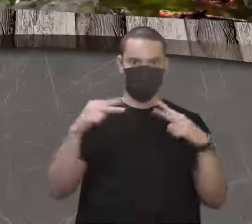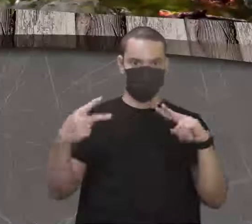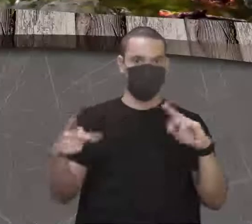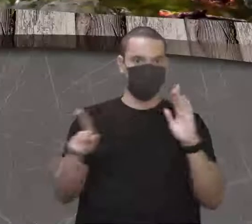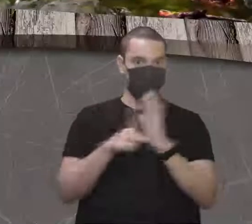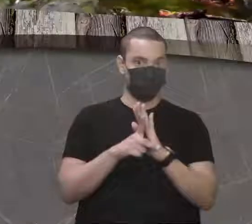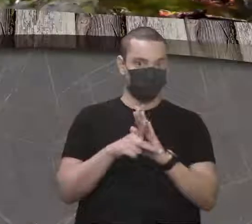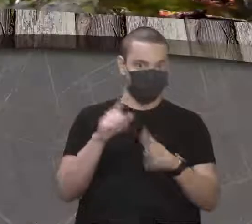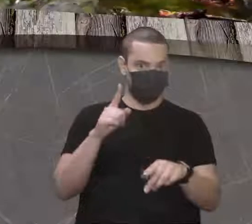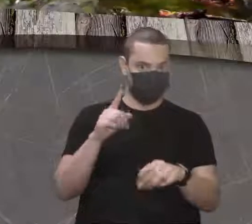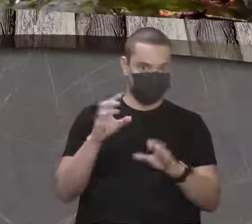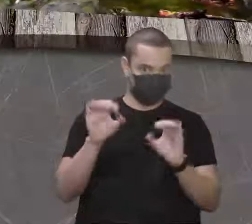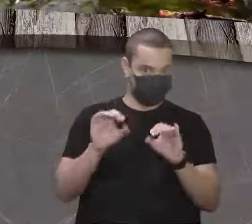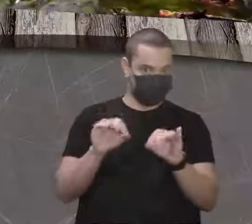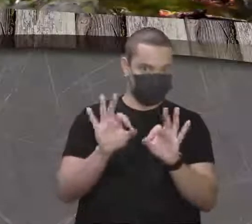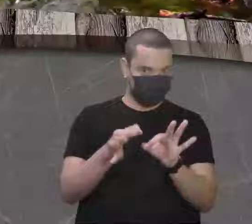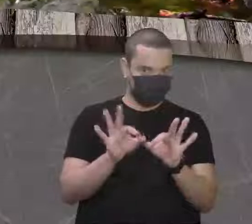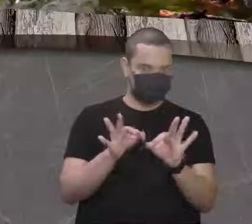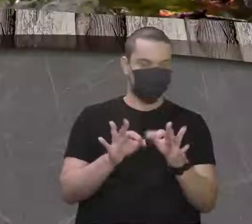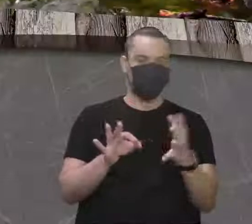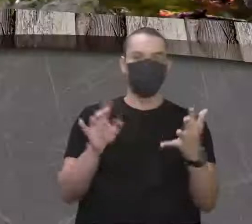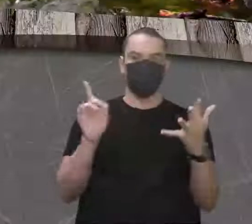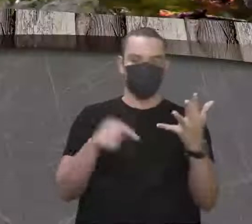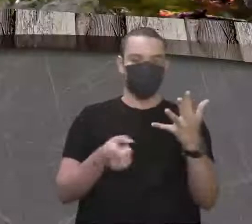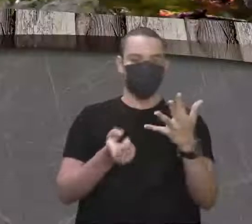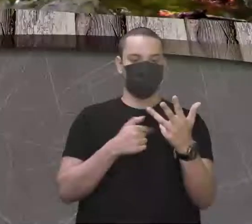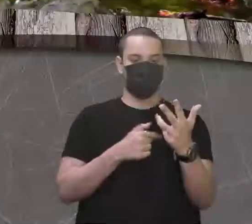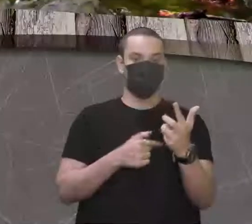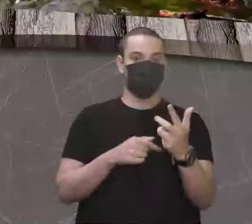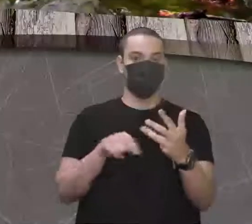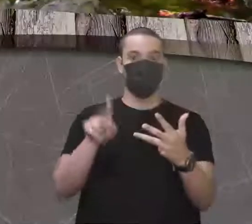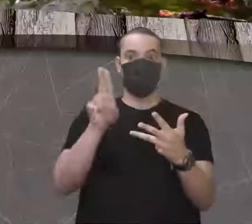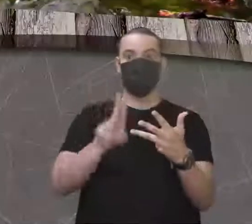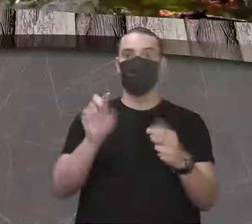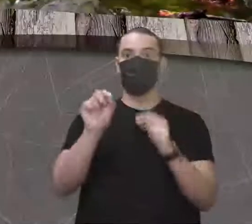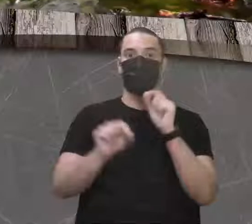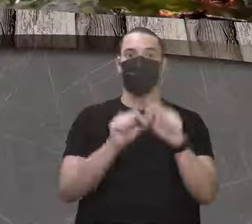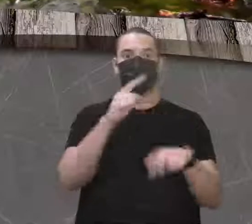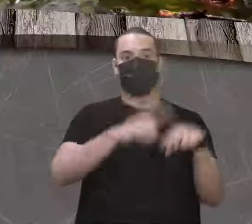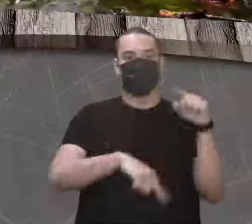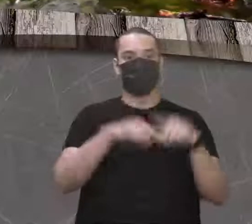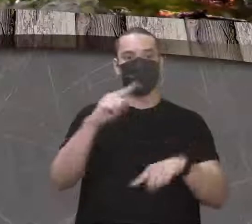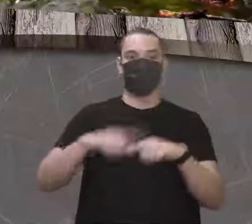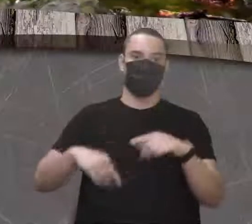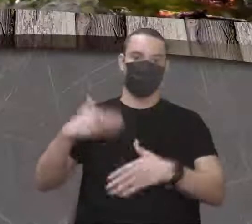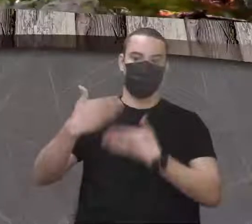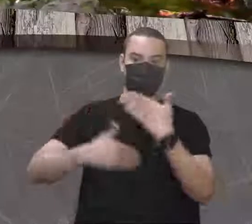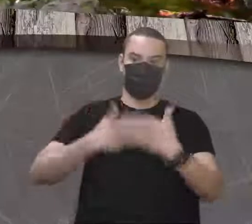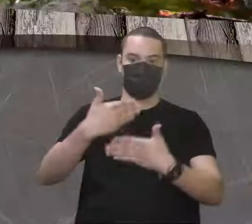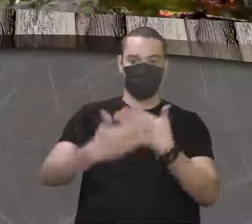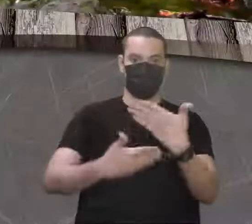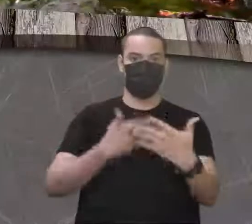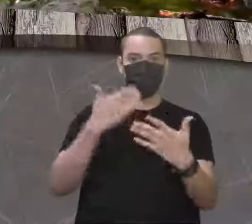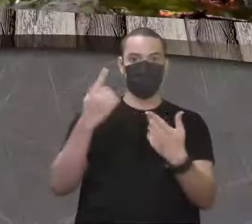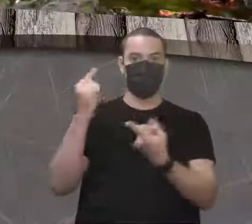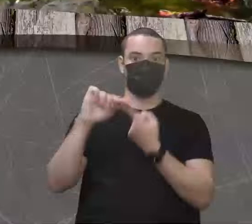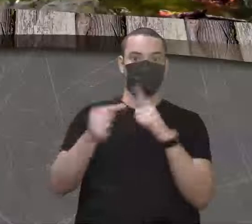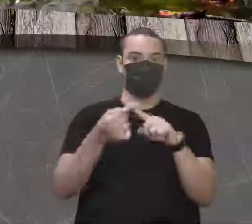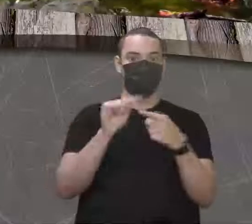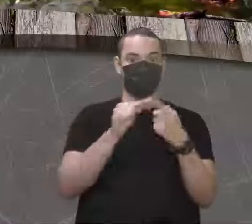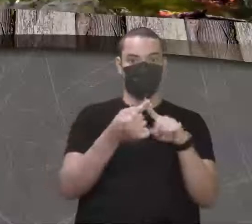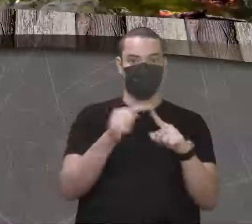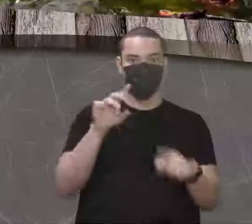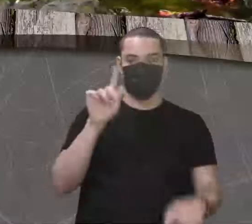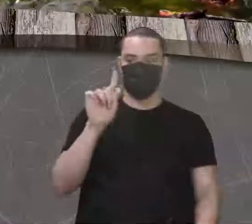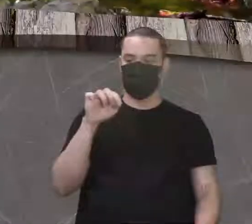cromossomal da bactéria, não é? É isso mesmo. Eles são utilizados no processo de recombinação gênica, no